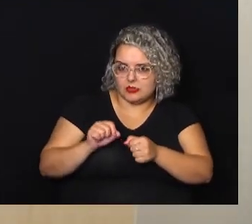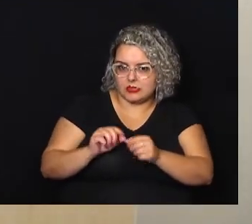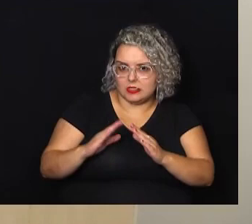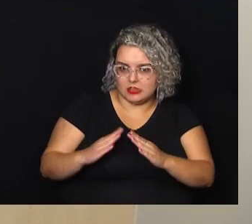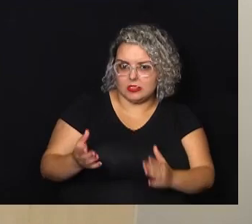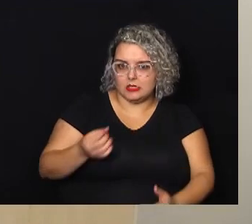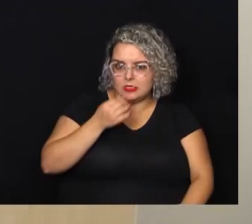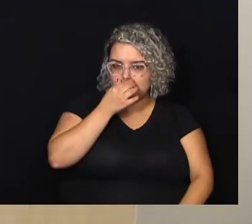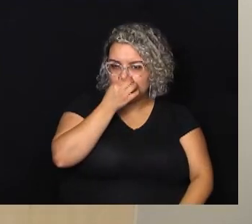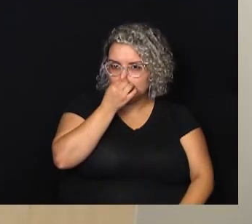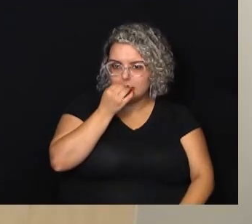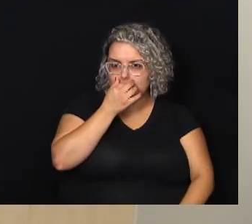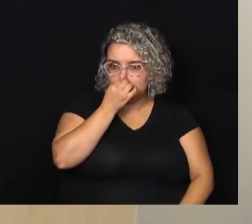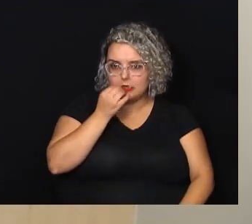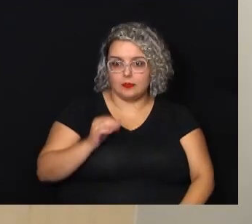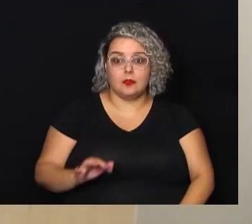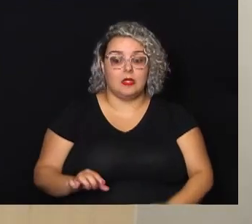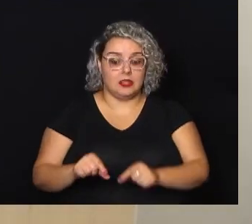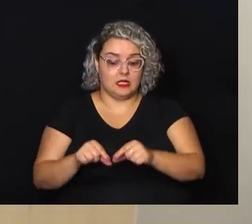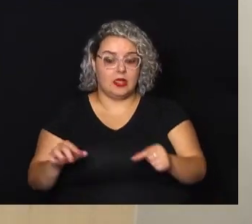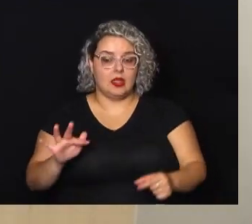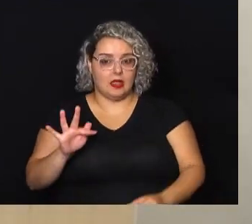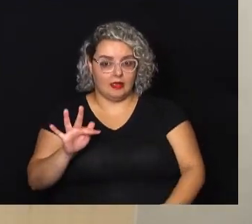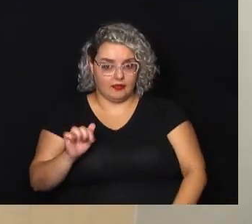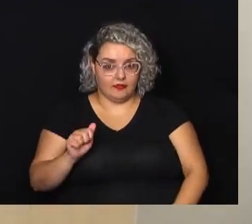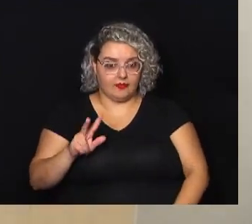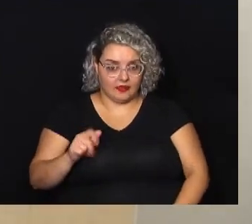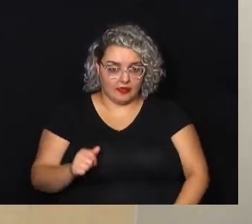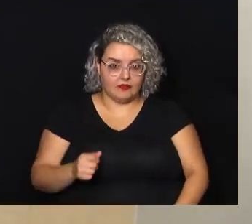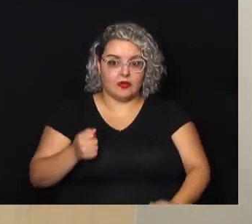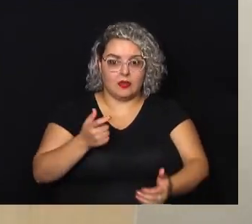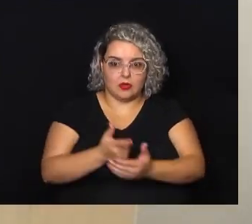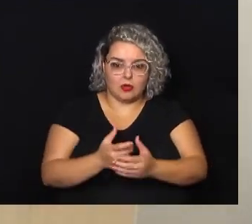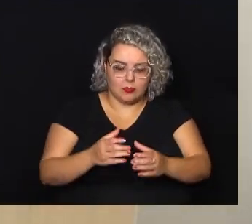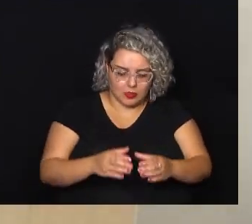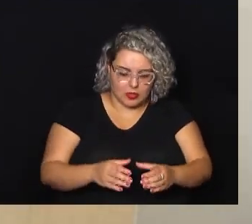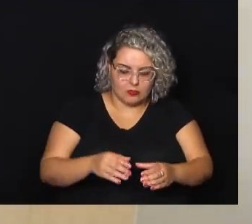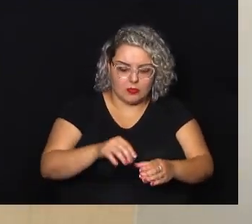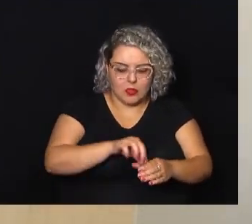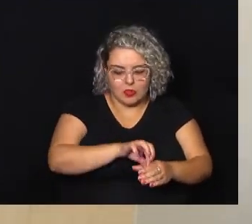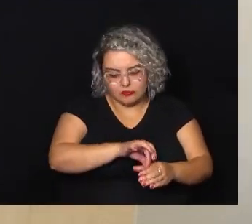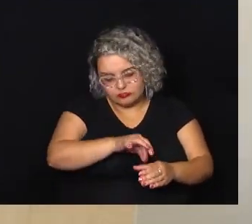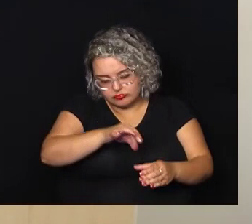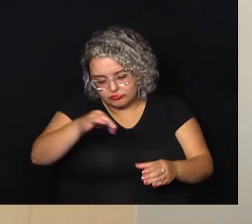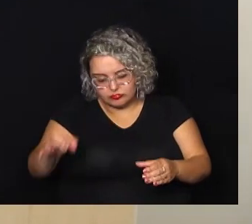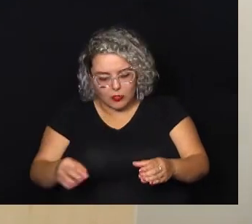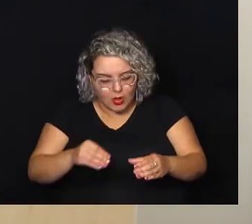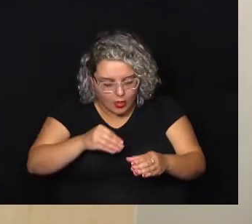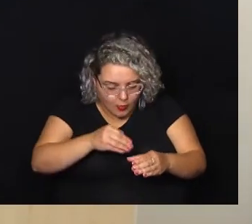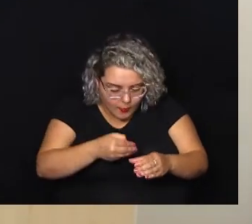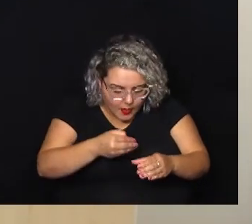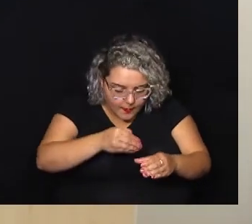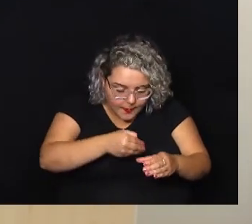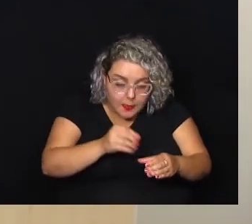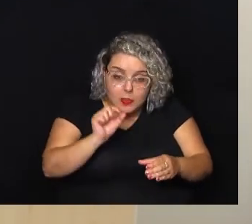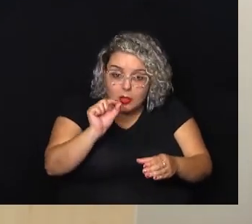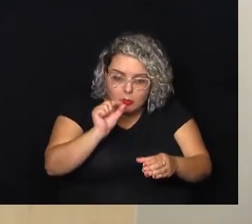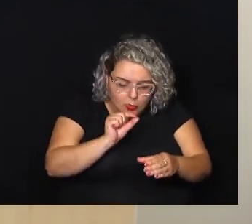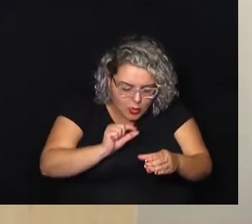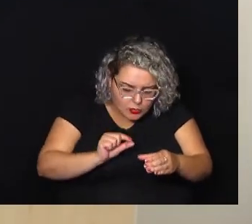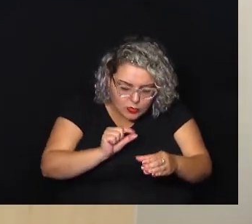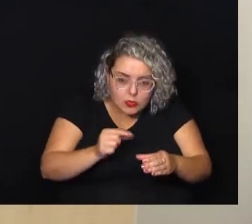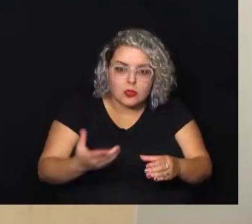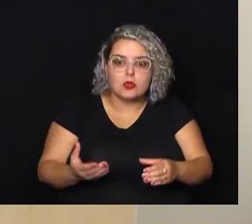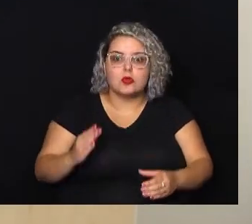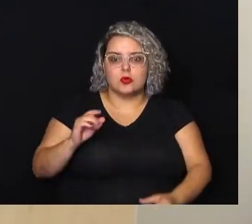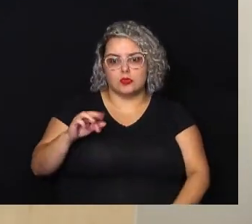pra fazer em casa, então? Não, dessa fava? Não, essa fava você compra ela num potinho e aí você abre ela e extrai as bolinhas